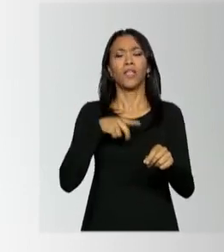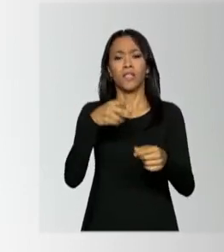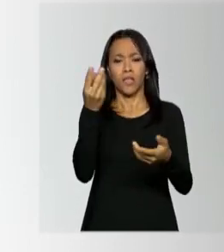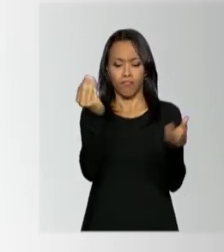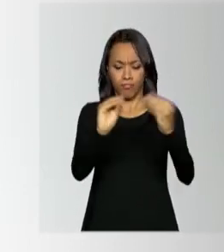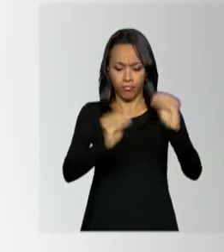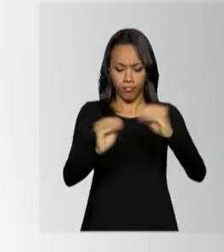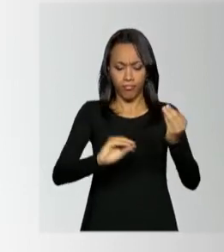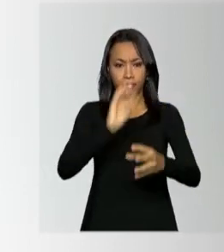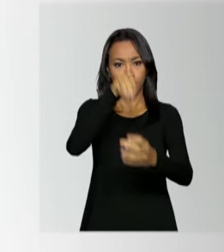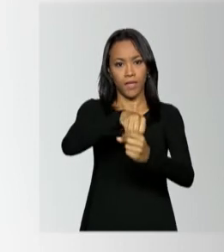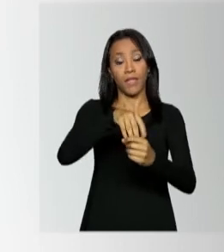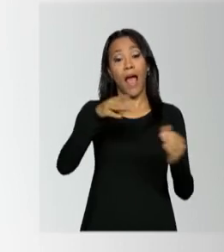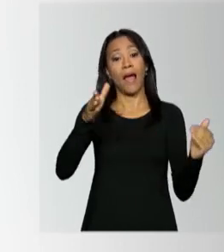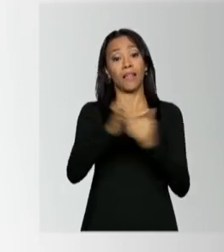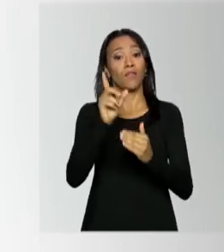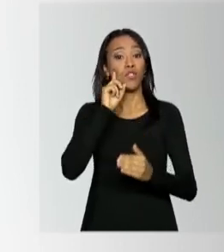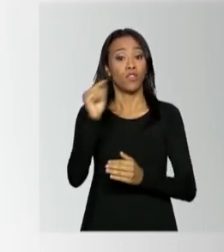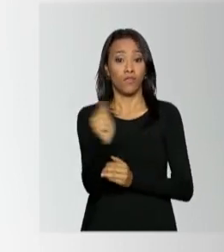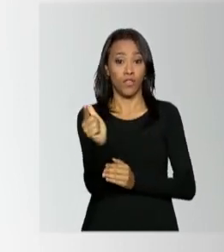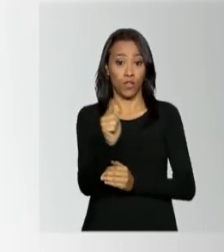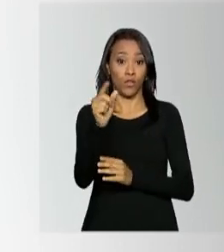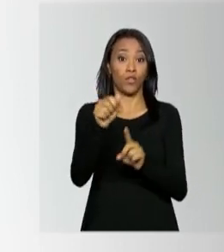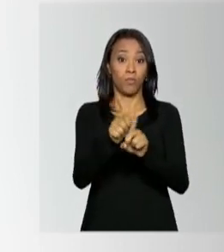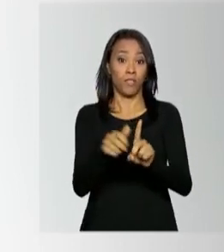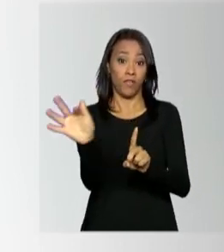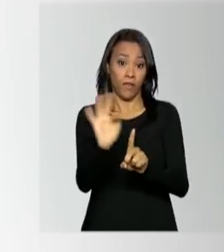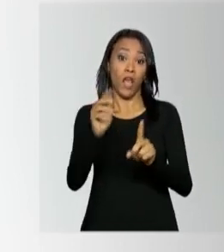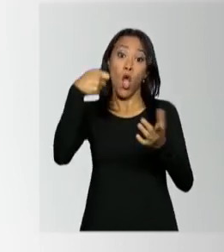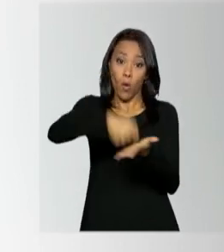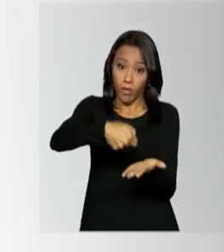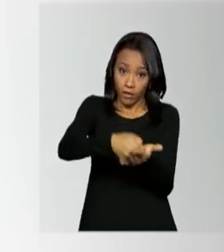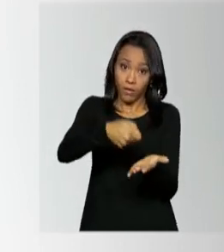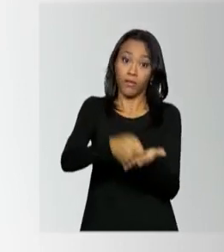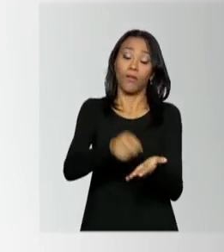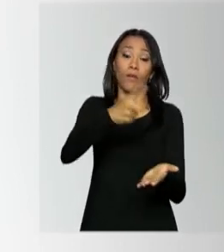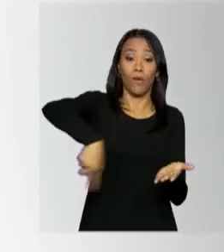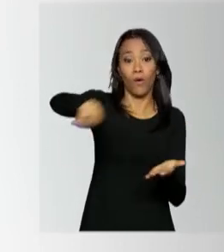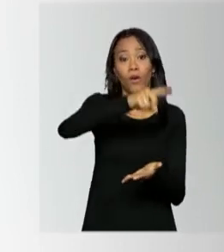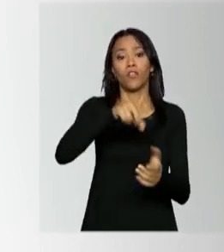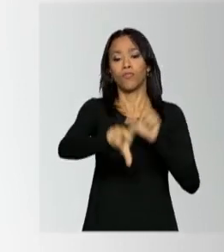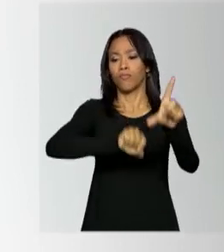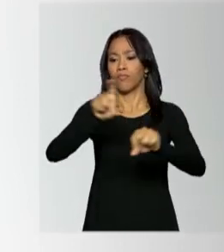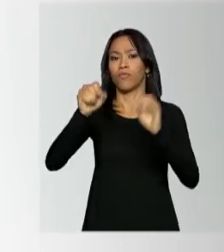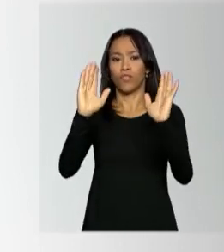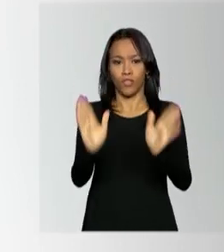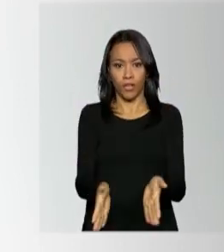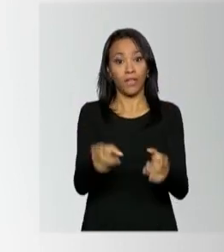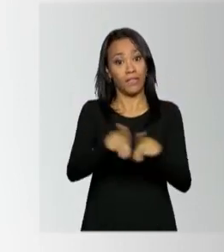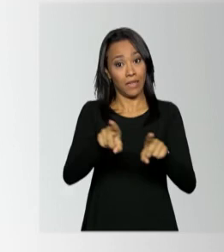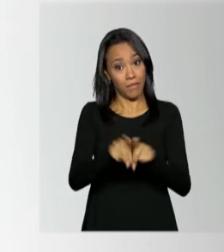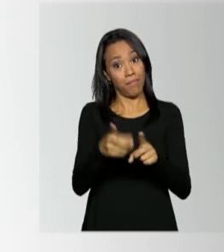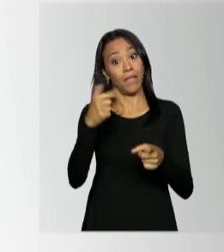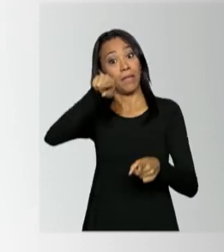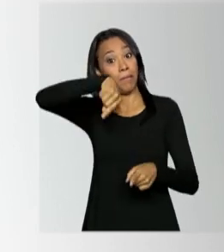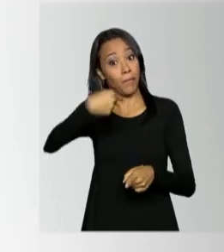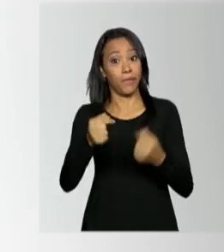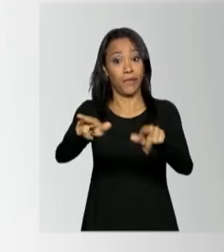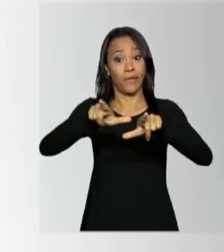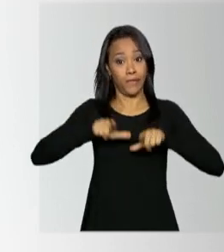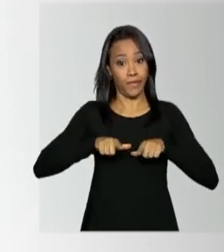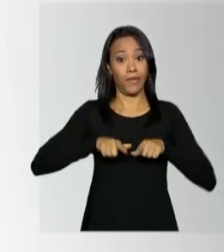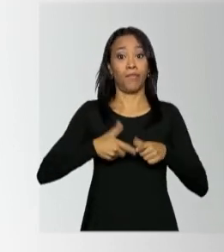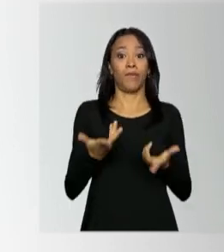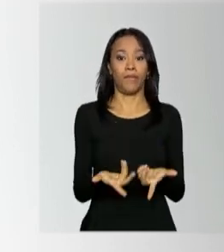para preenchimento até 22 de fevereiro. O ENAD é obrigatório para os alunos selecionados e condição para receber o